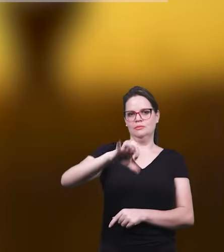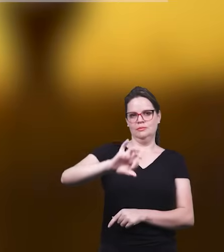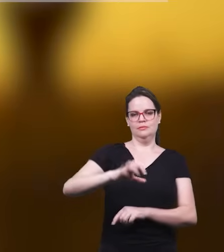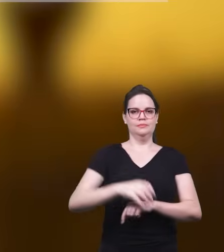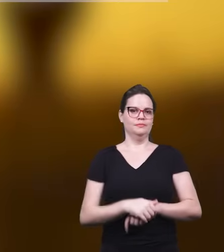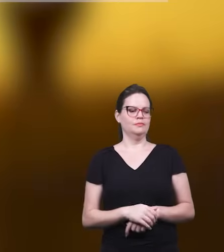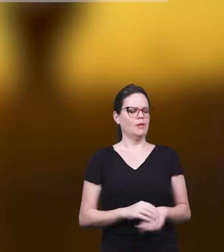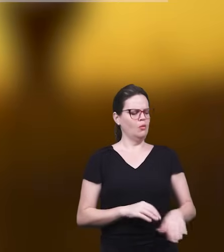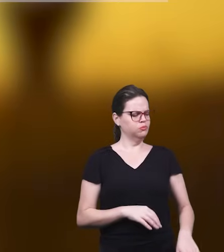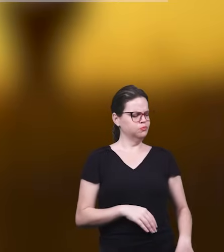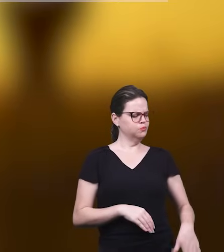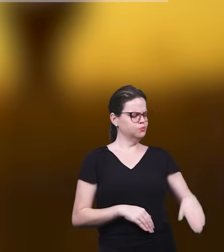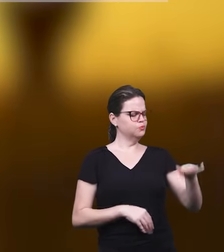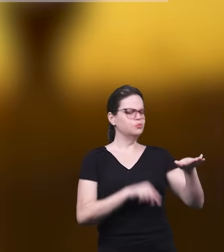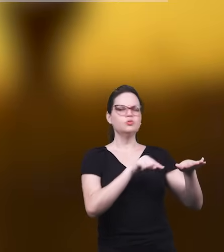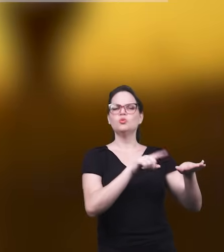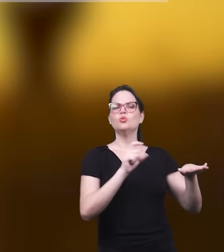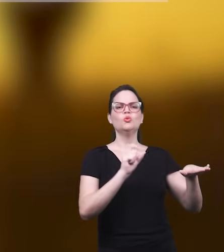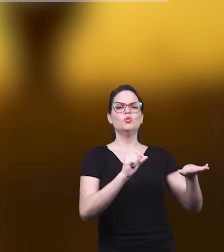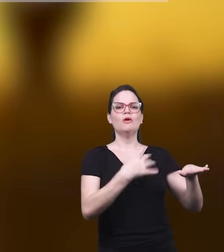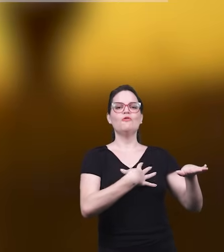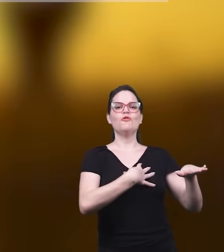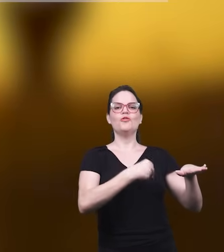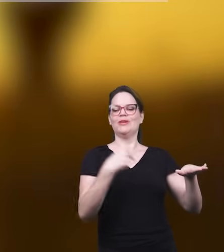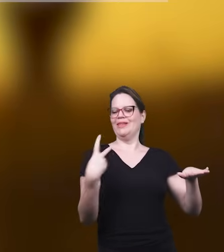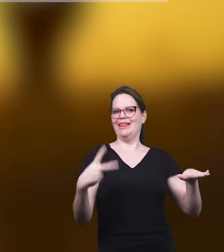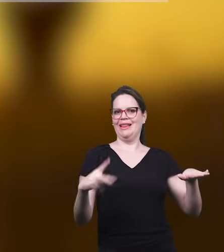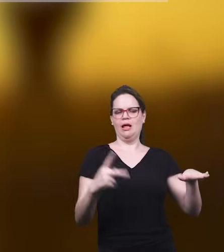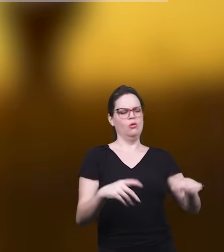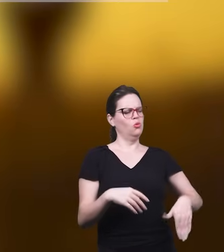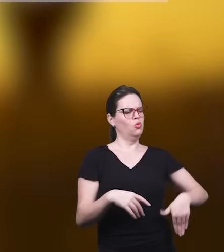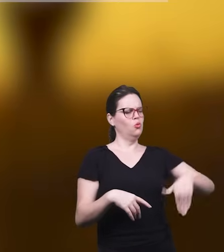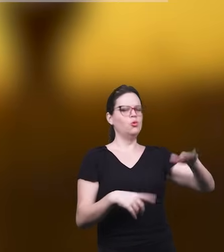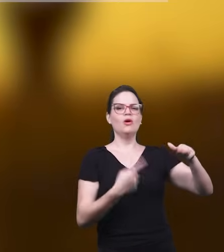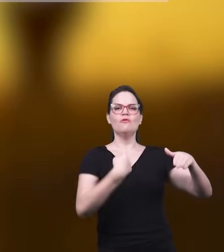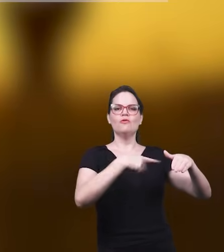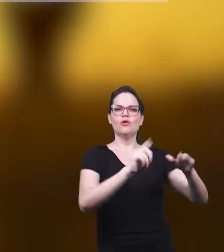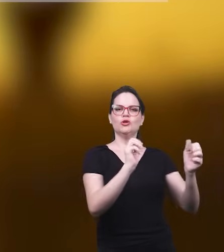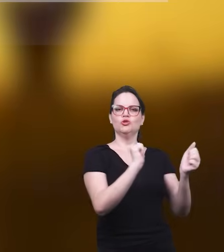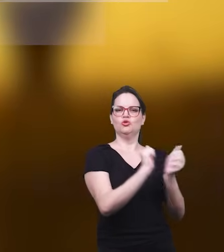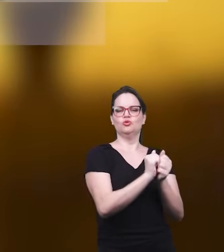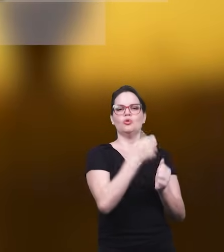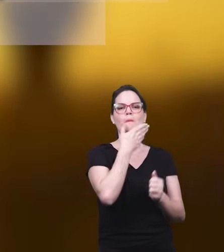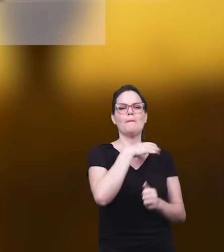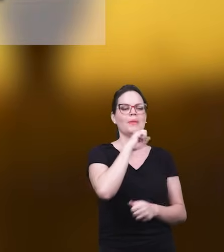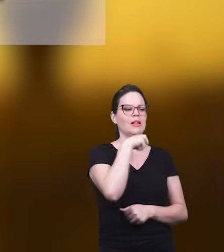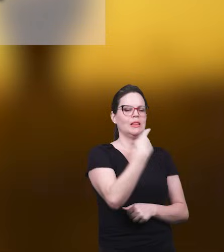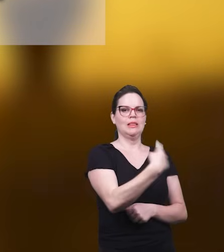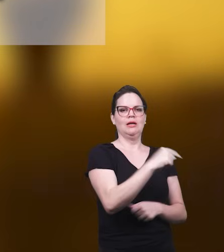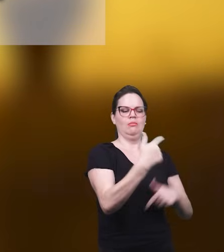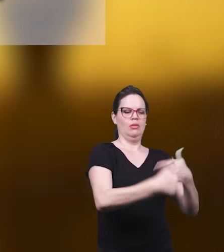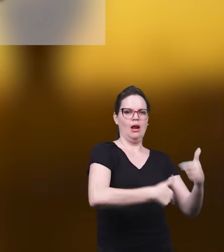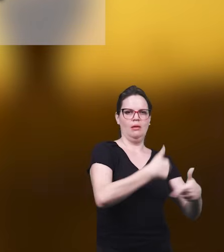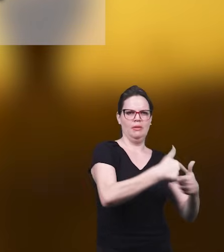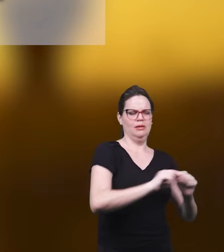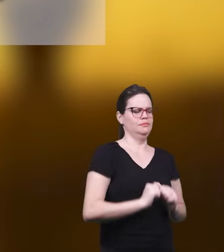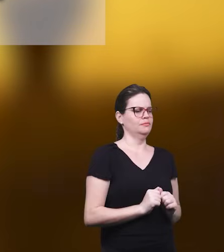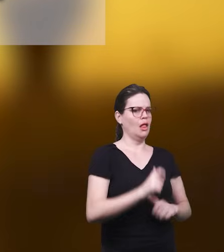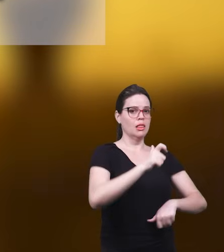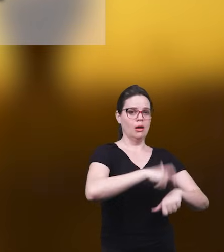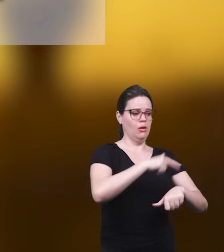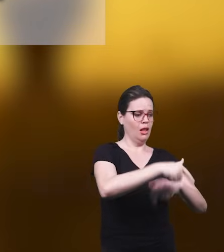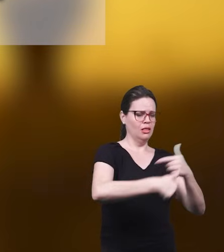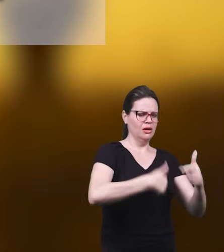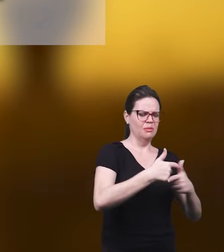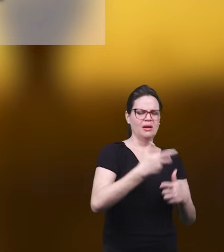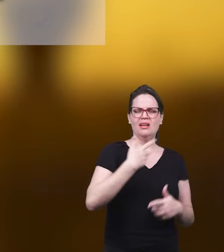crescendo o filho, sucedeu que um dia saiu para seu pai, que estava com segadores. E disse ao seu pai: ai,